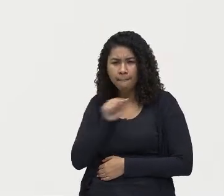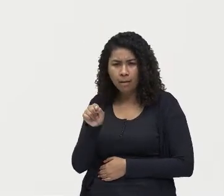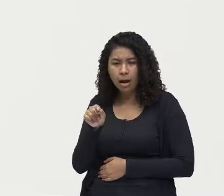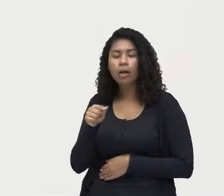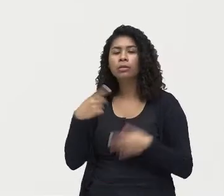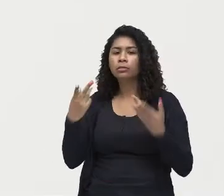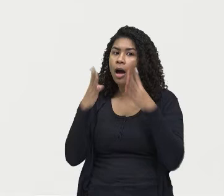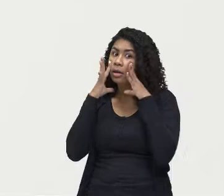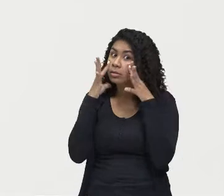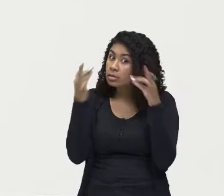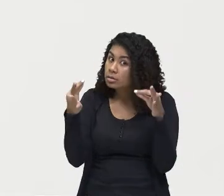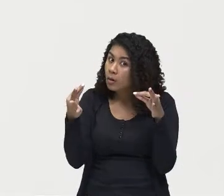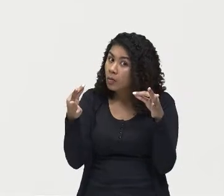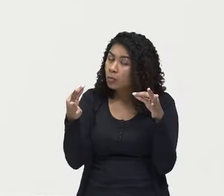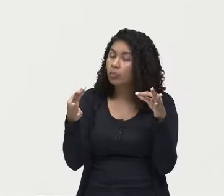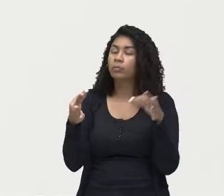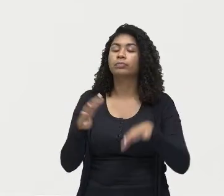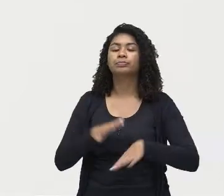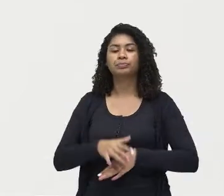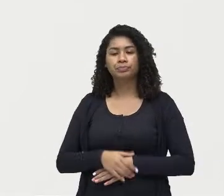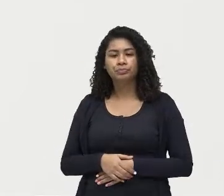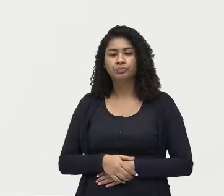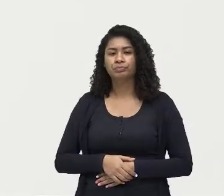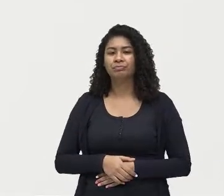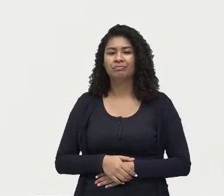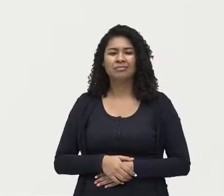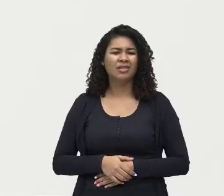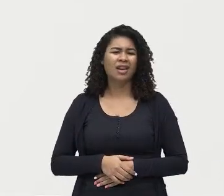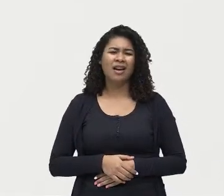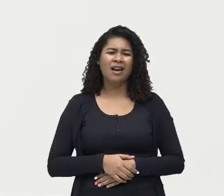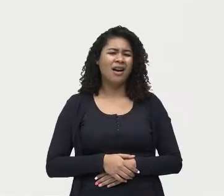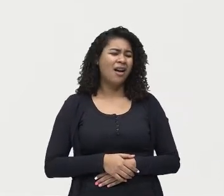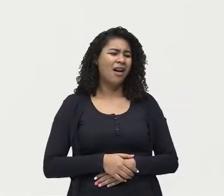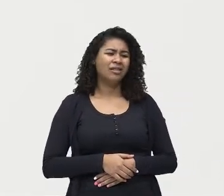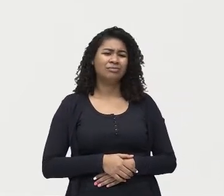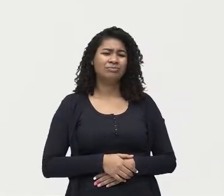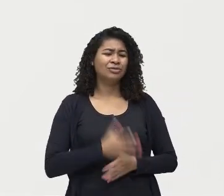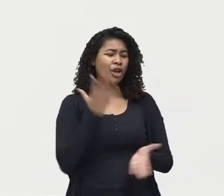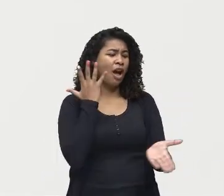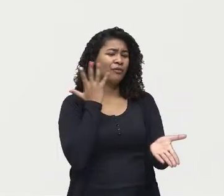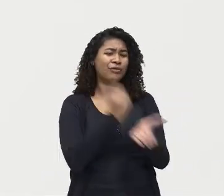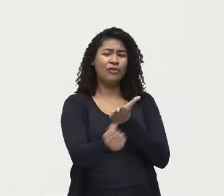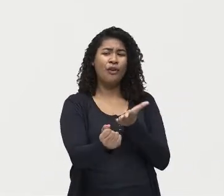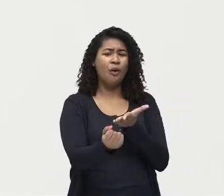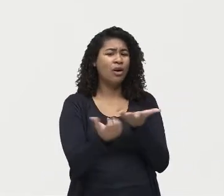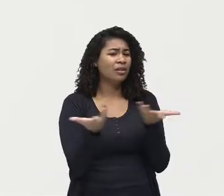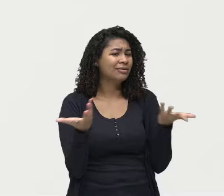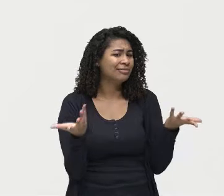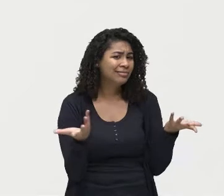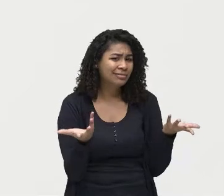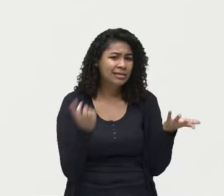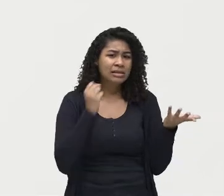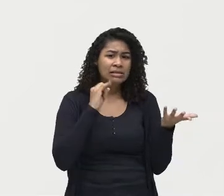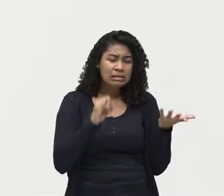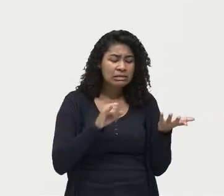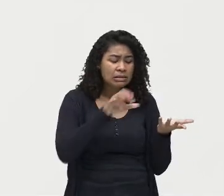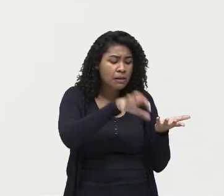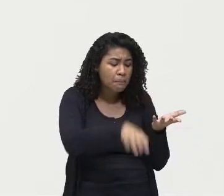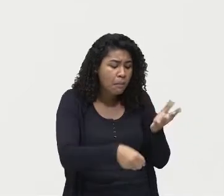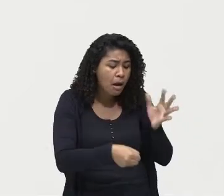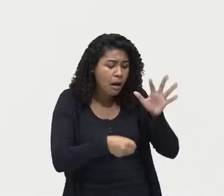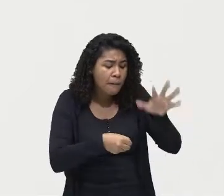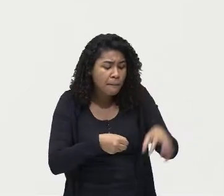não. E olha o que diz assim, ó. Não adiantava mais nada porque, mesmo que eu juntasse